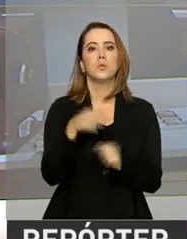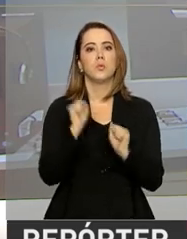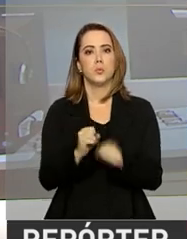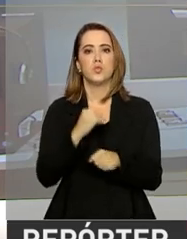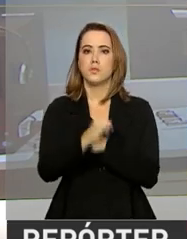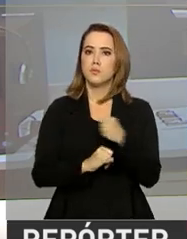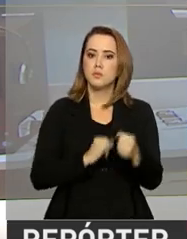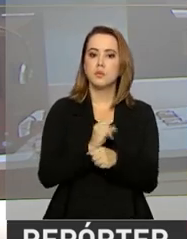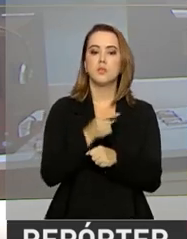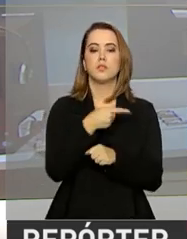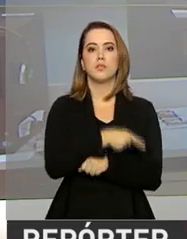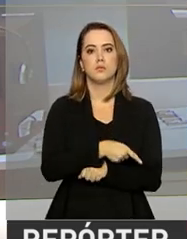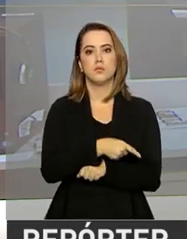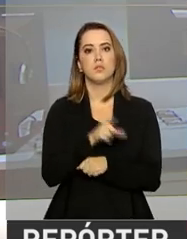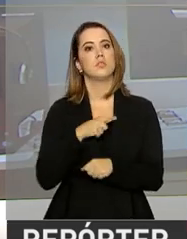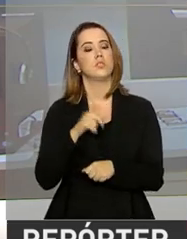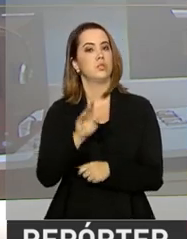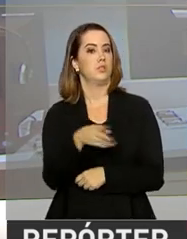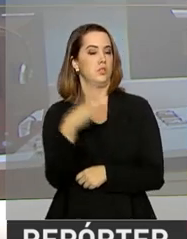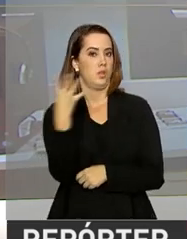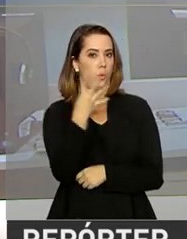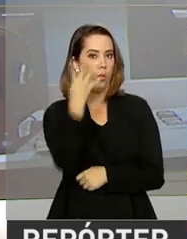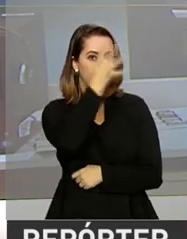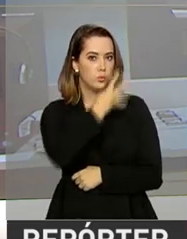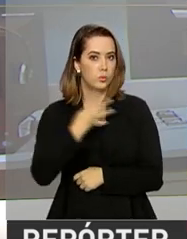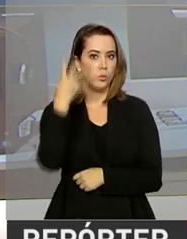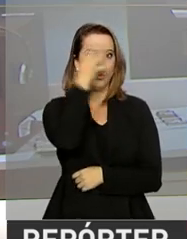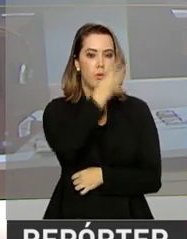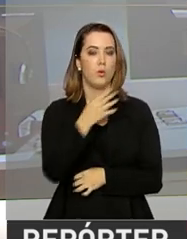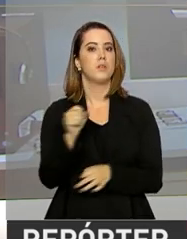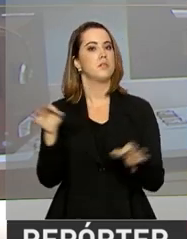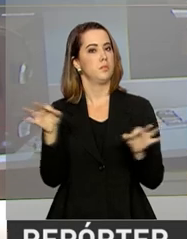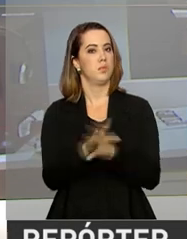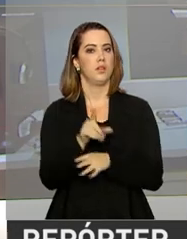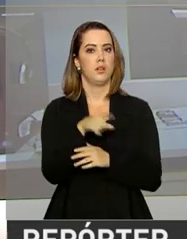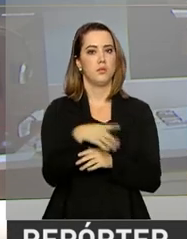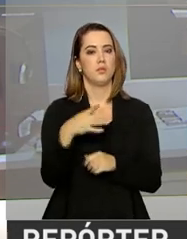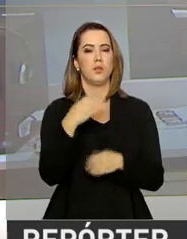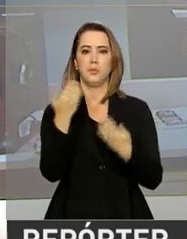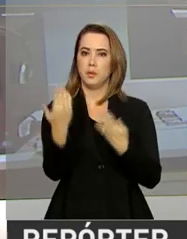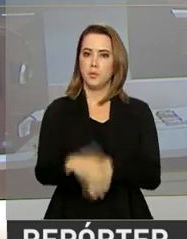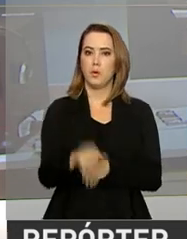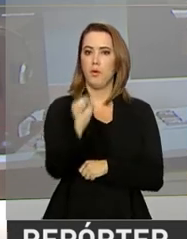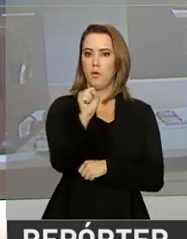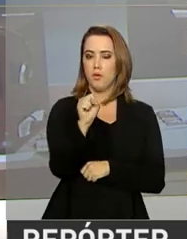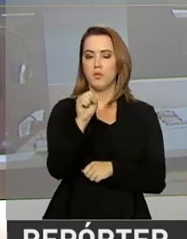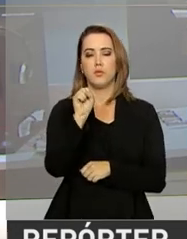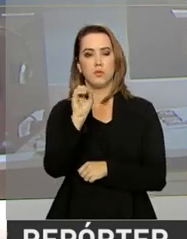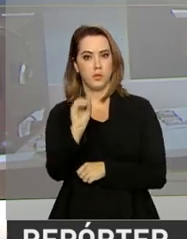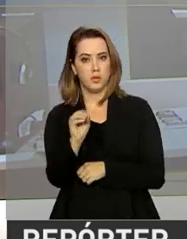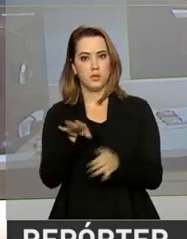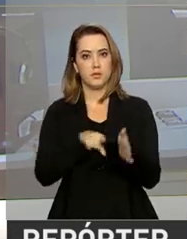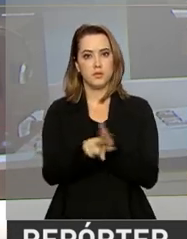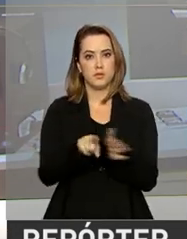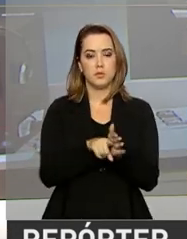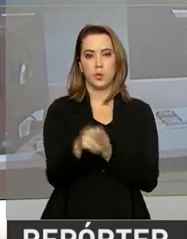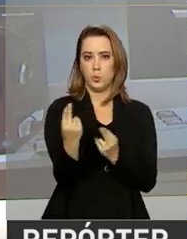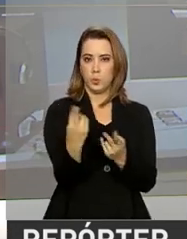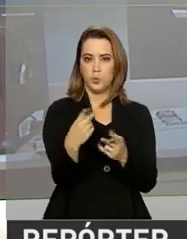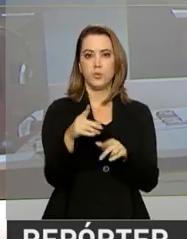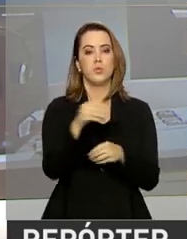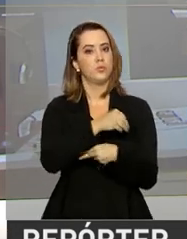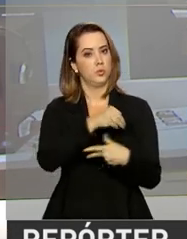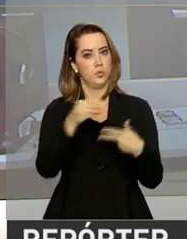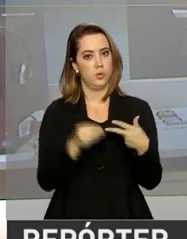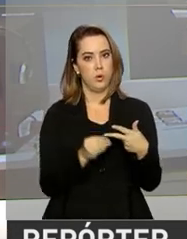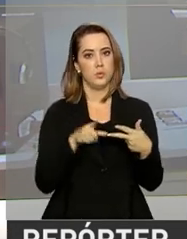oficial hora do Enem os alunos têm 4 horas para resolver o simulado que tem 80 itens com a mesma metodologia do Enem O resultado